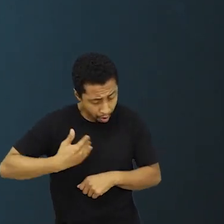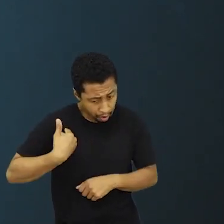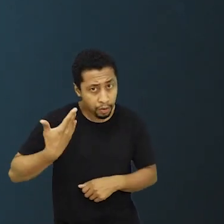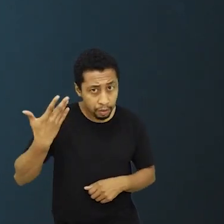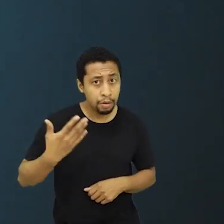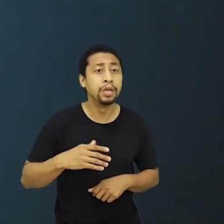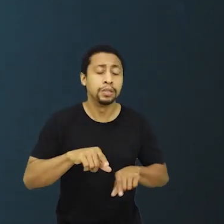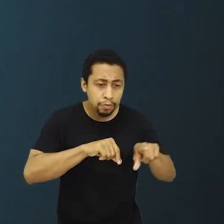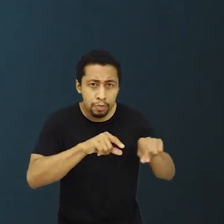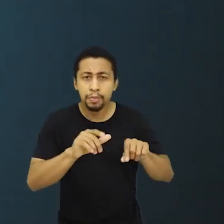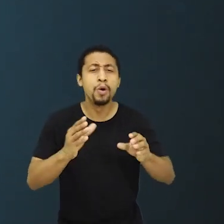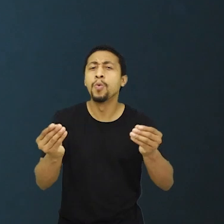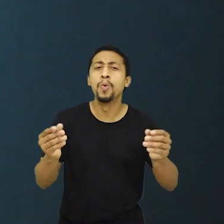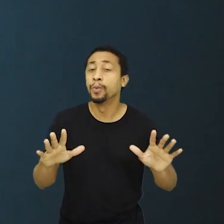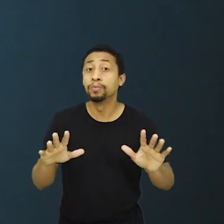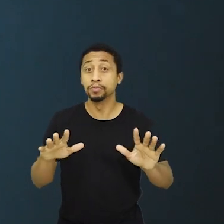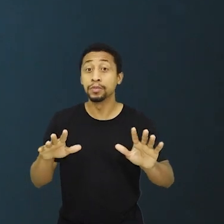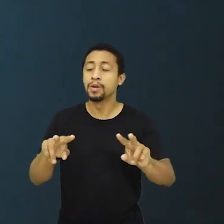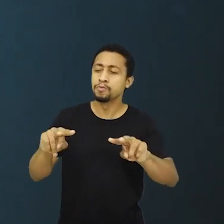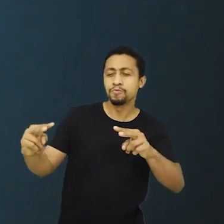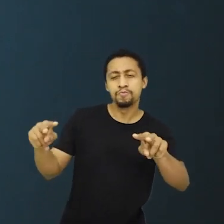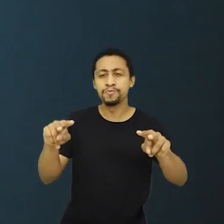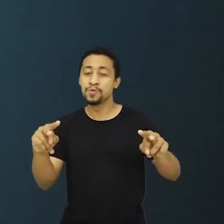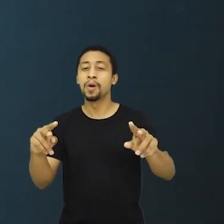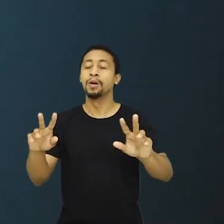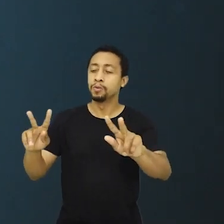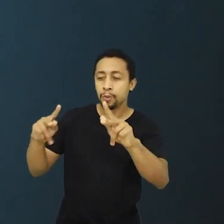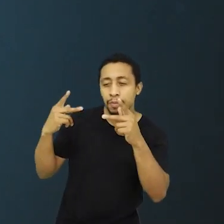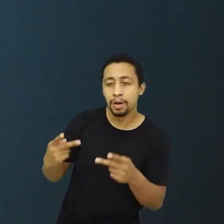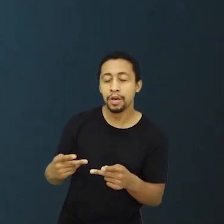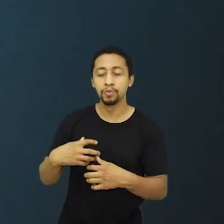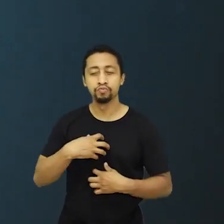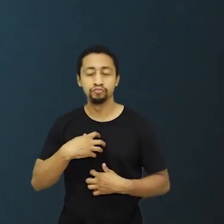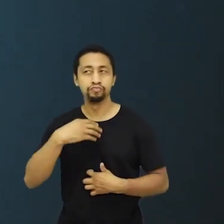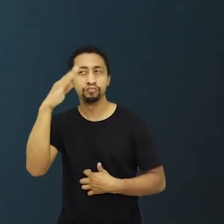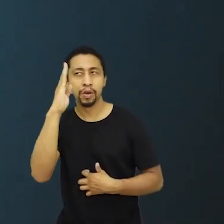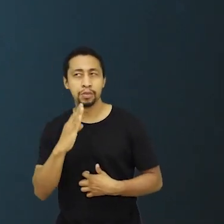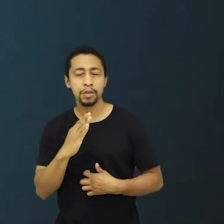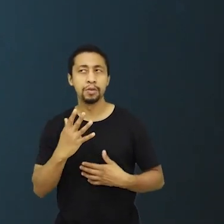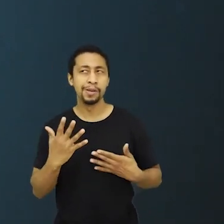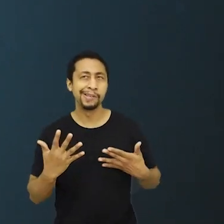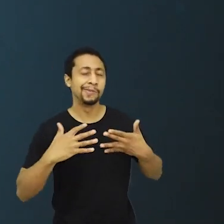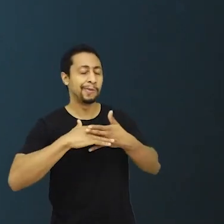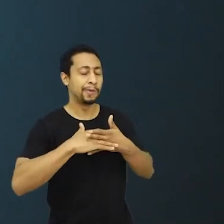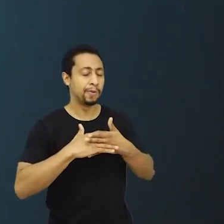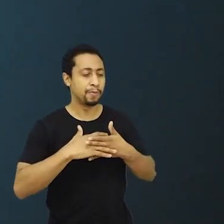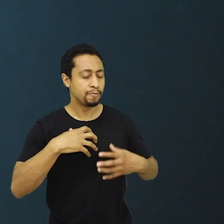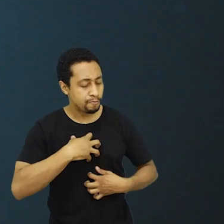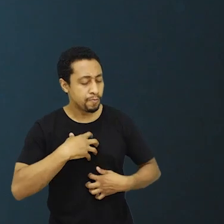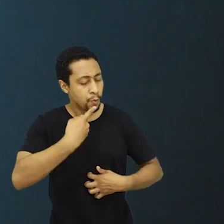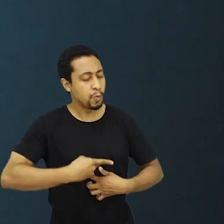olhar sobre a existência humana e sobre a brasilidade, sobre ser cidadão no Brasil, de cunho